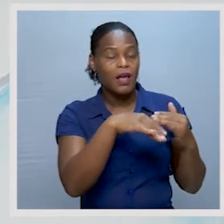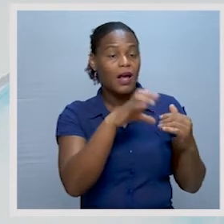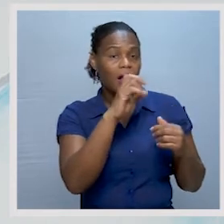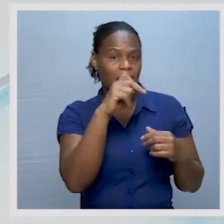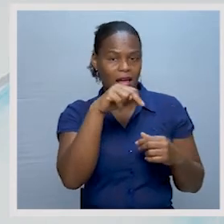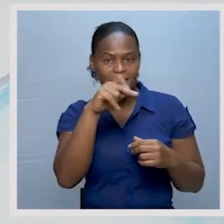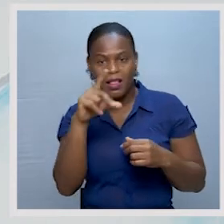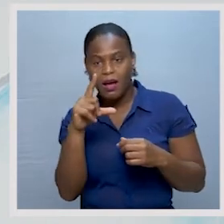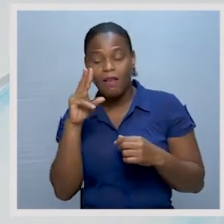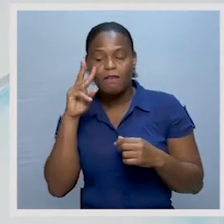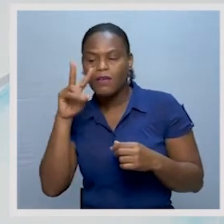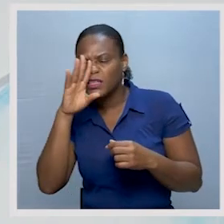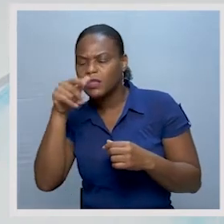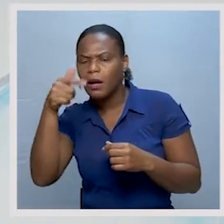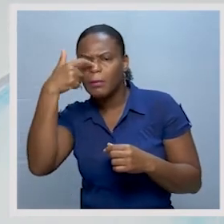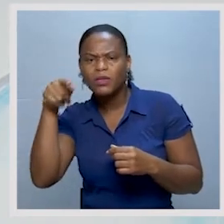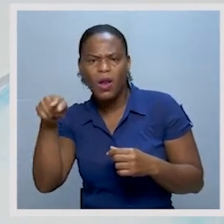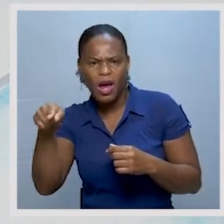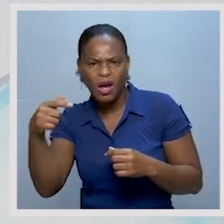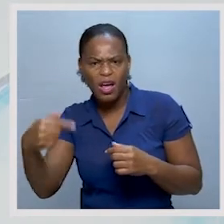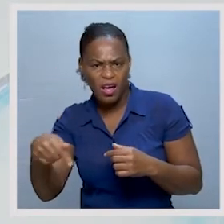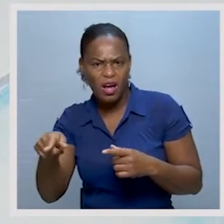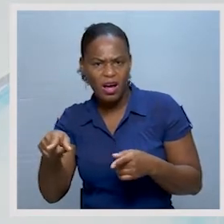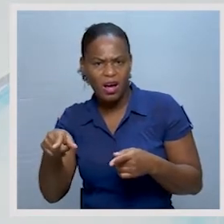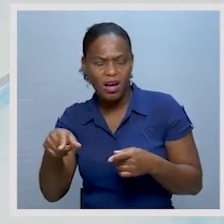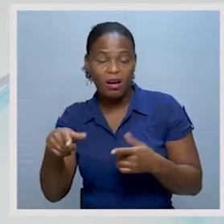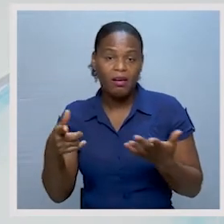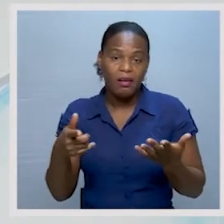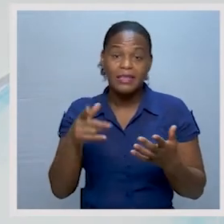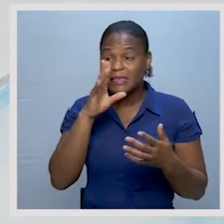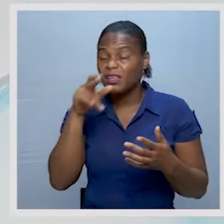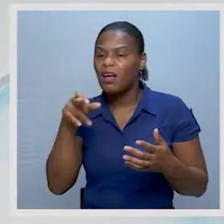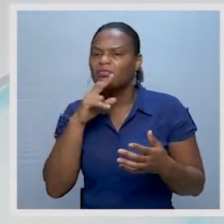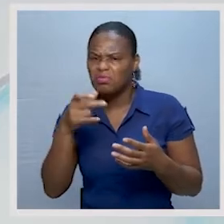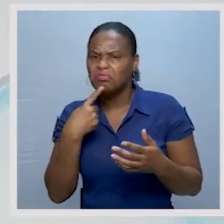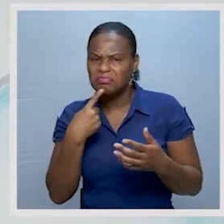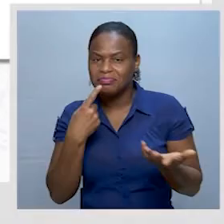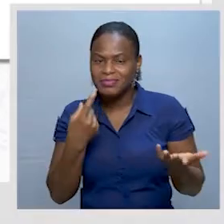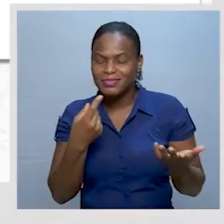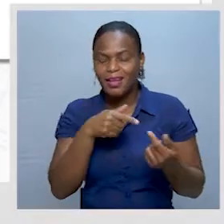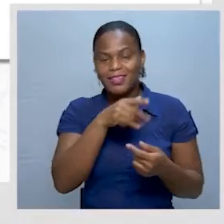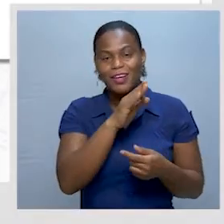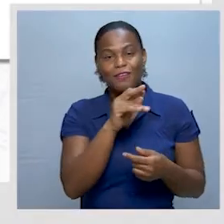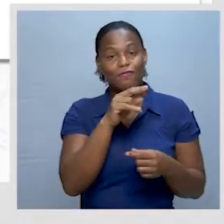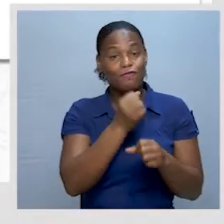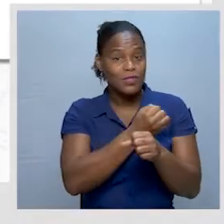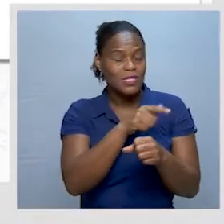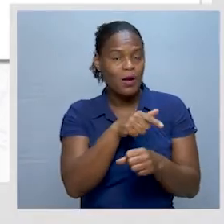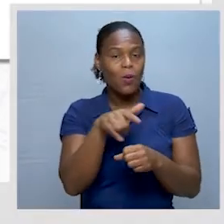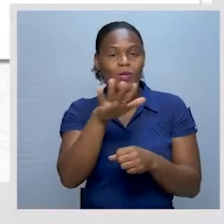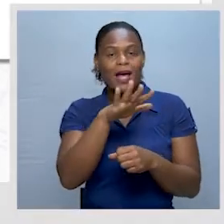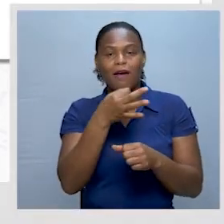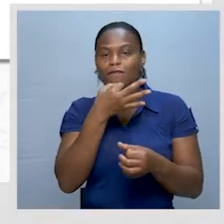o canal, não é? Ver se o receptor está lá, se está a ter feedback. Esta função é